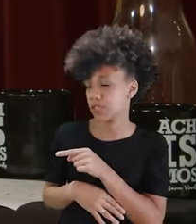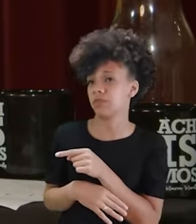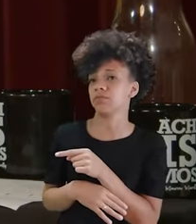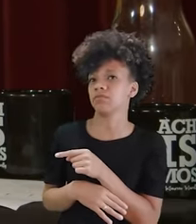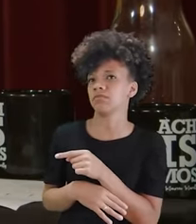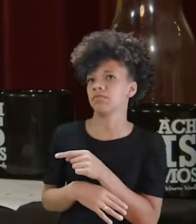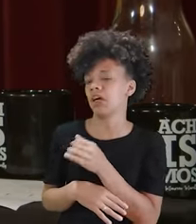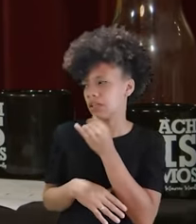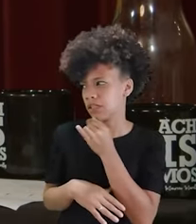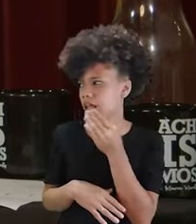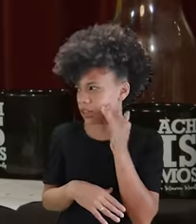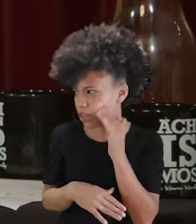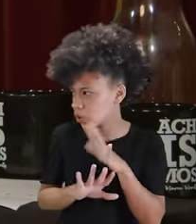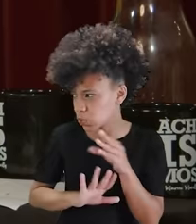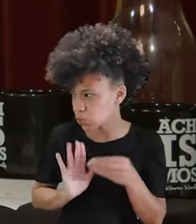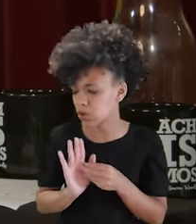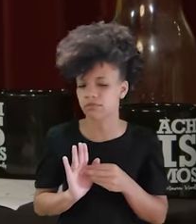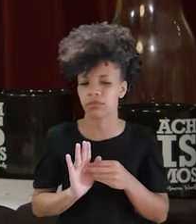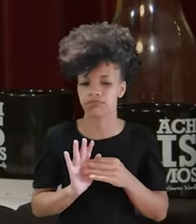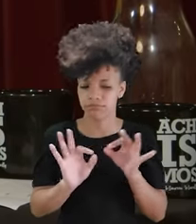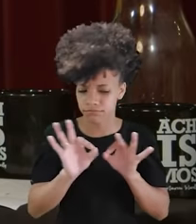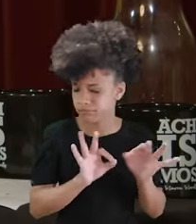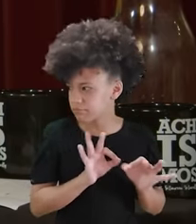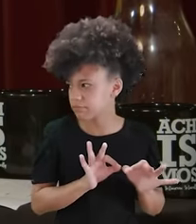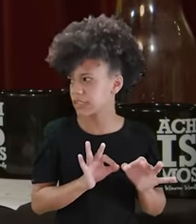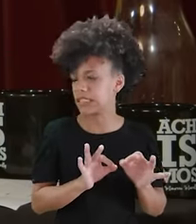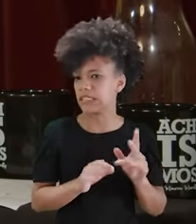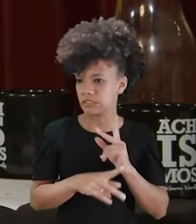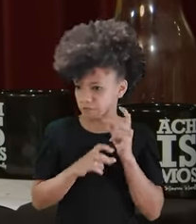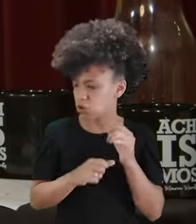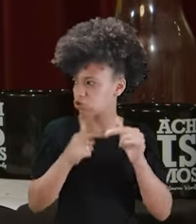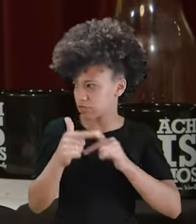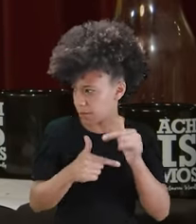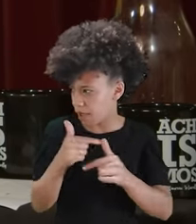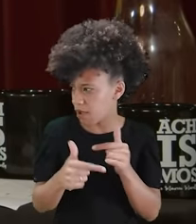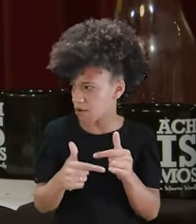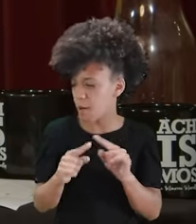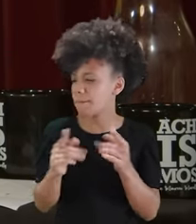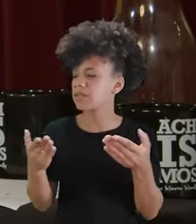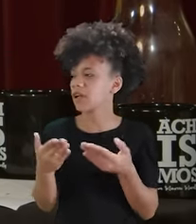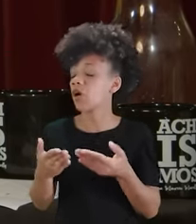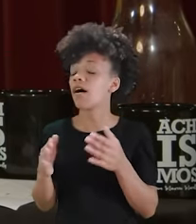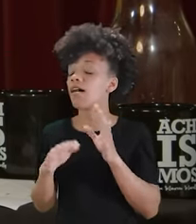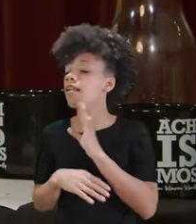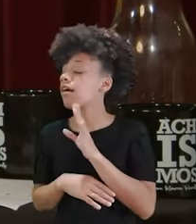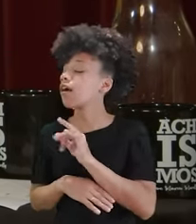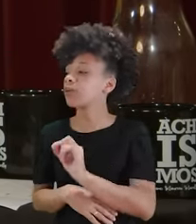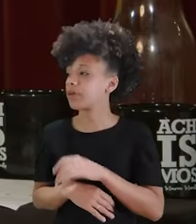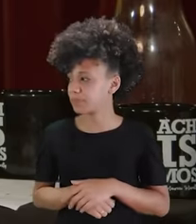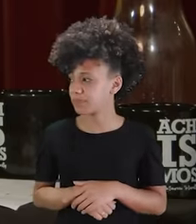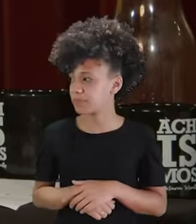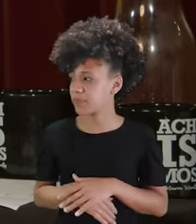tensa né e agora vamos pra parte legal que é peça umas coisas mais legais que você já viram assim tipo